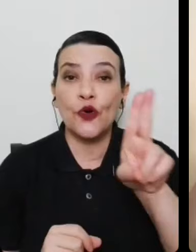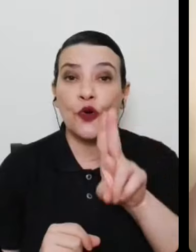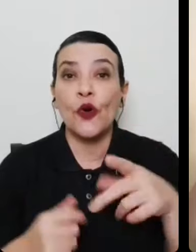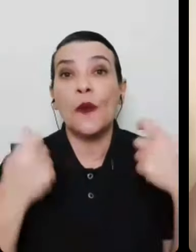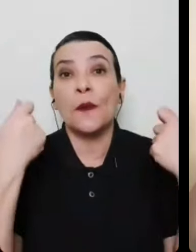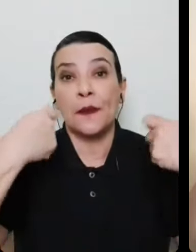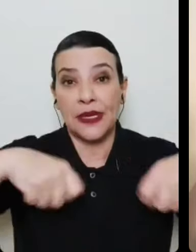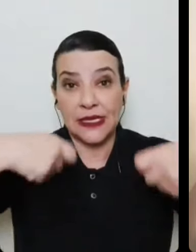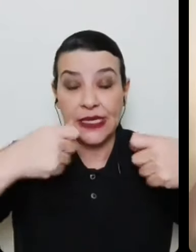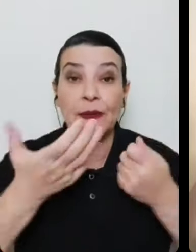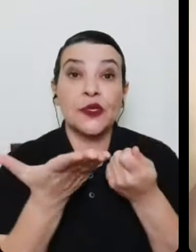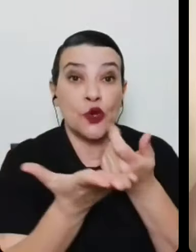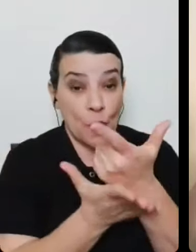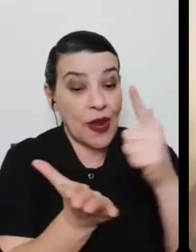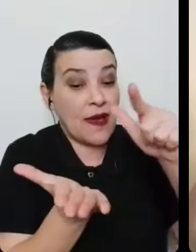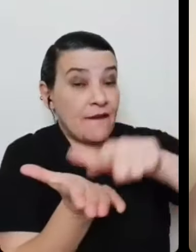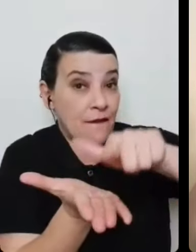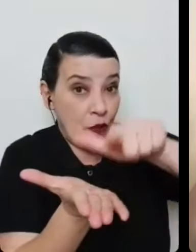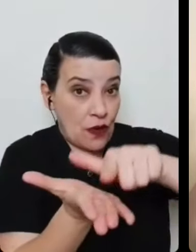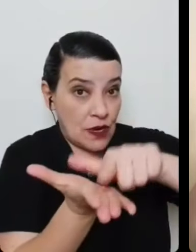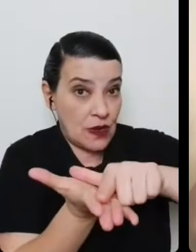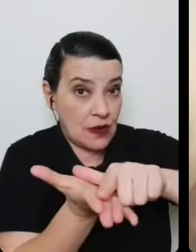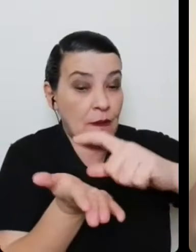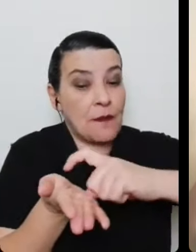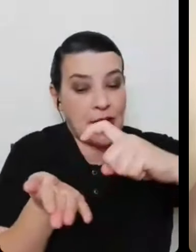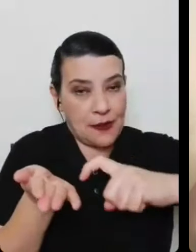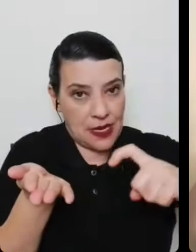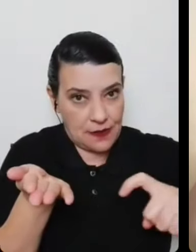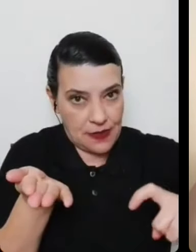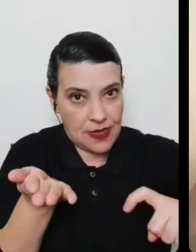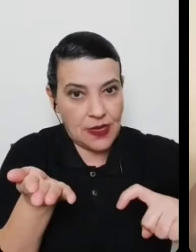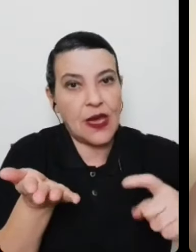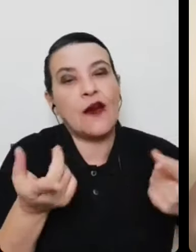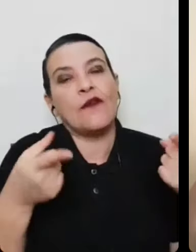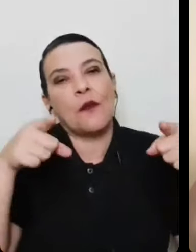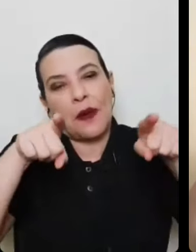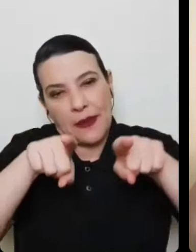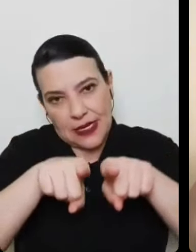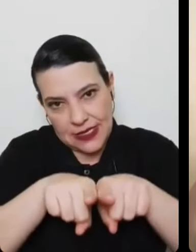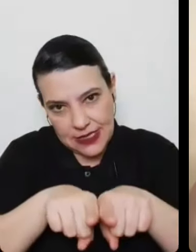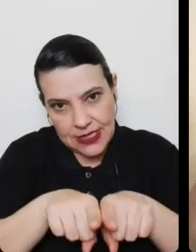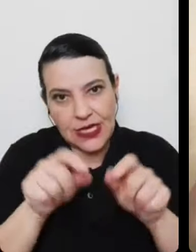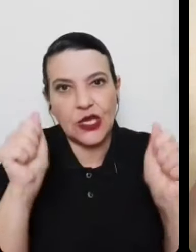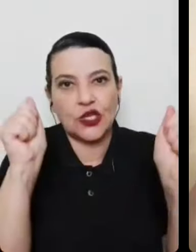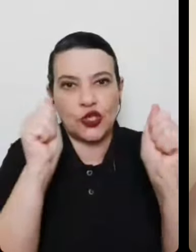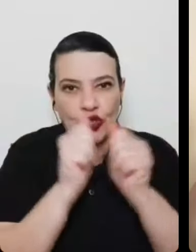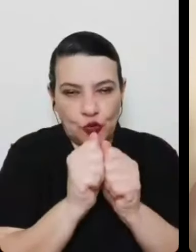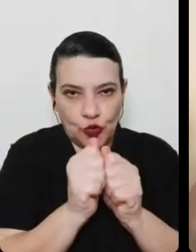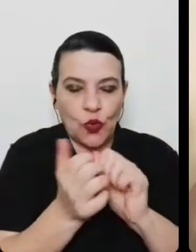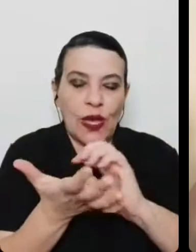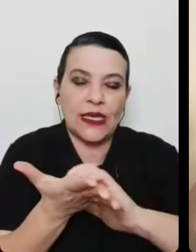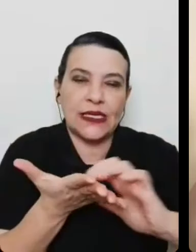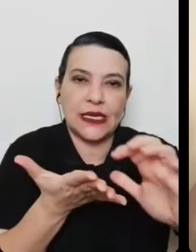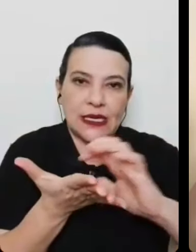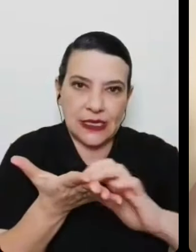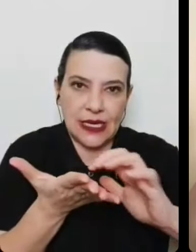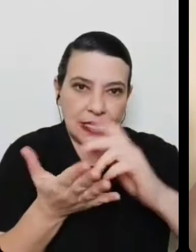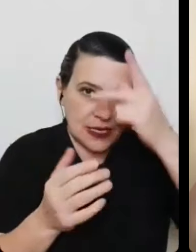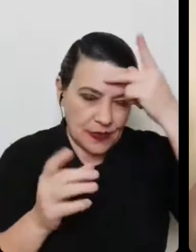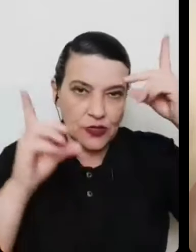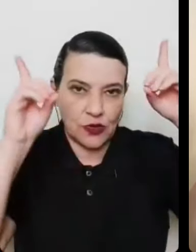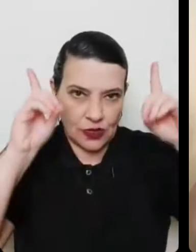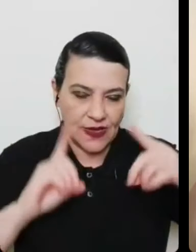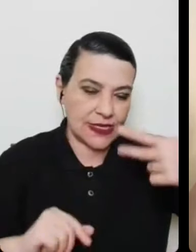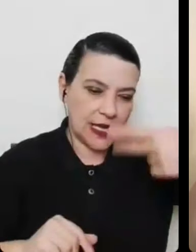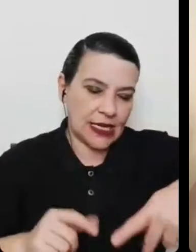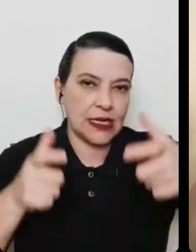precisamos comprar as folhas para imprimir isso tudo, e aí foi uma parceria com a Subsecretaria da Pessoa com Deficiência aqui do